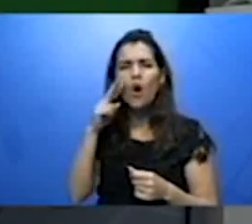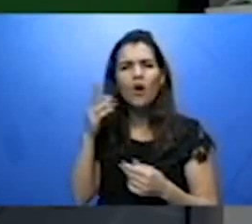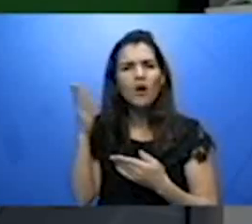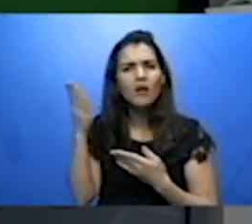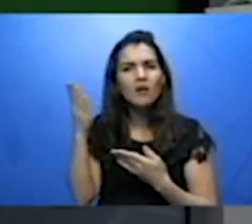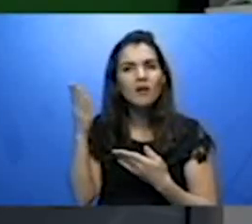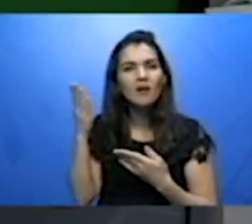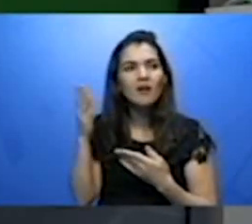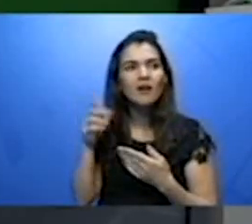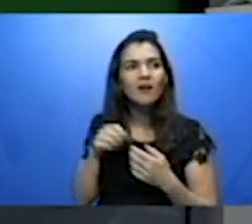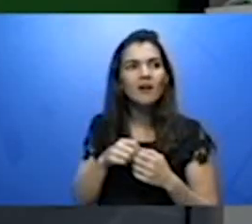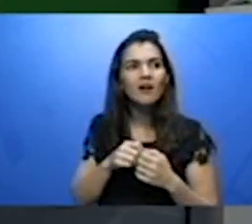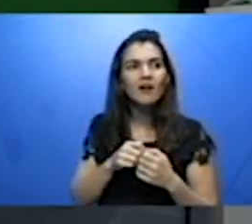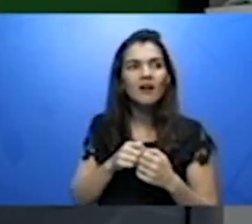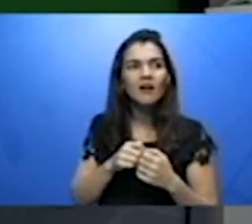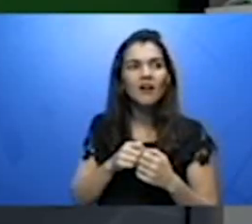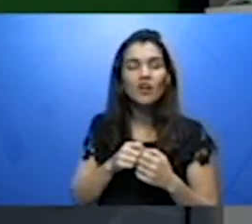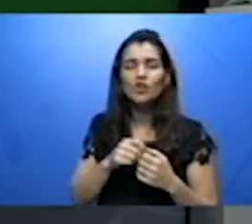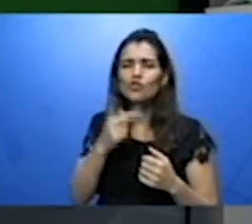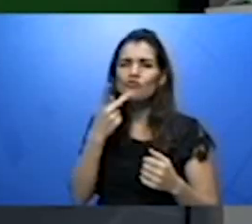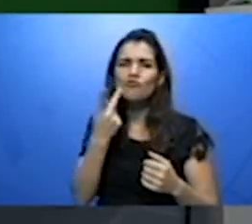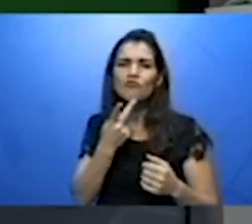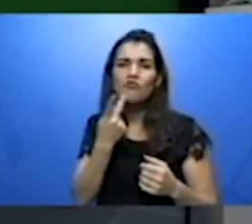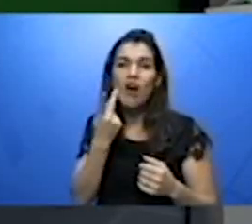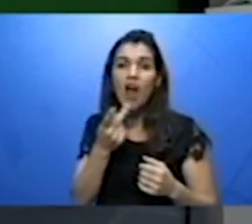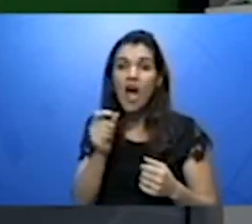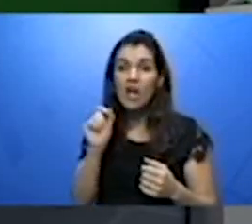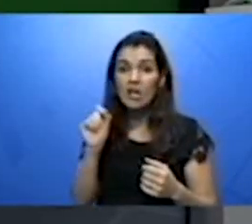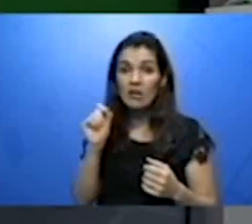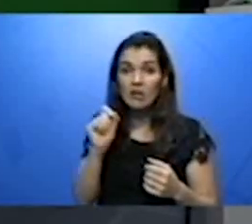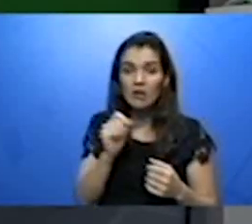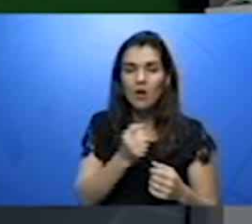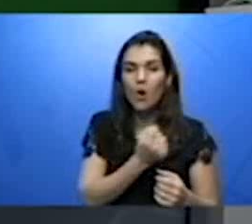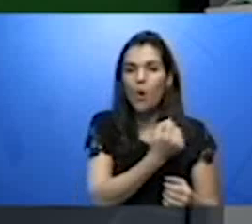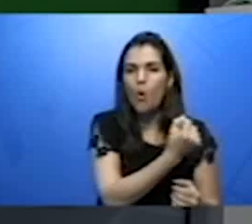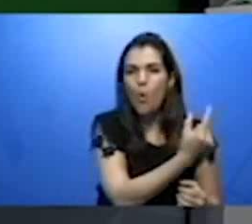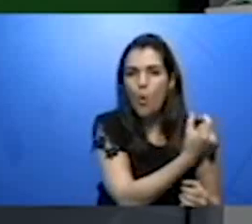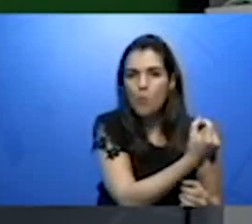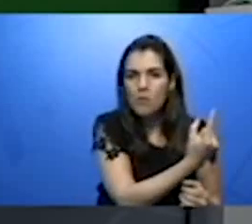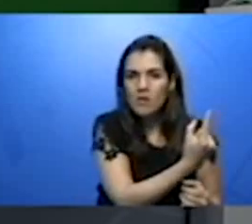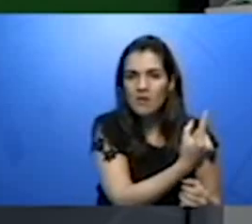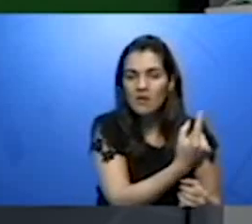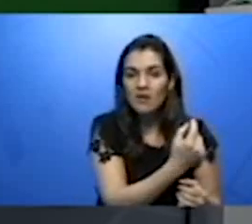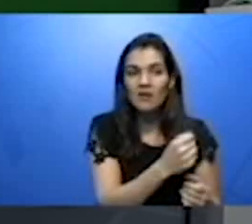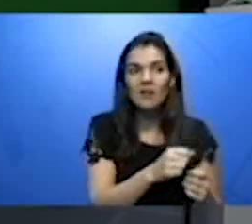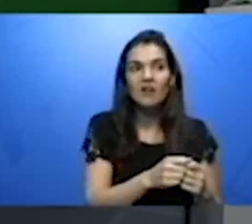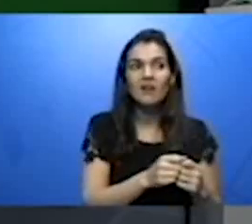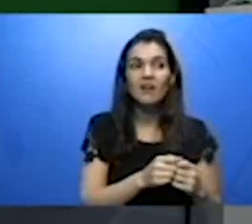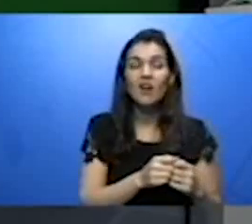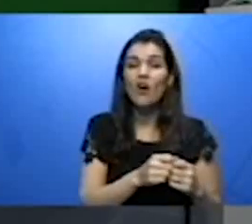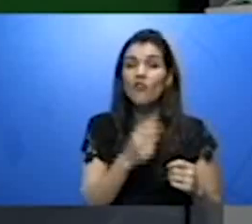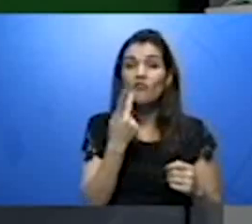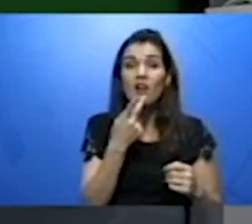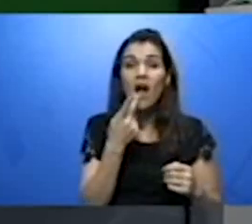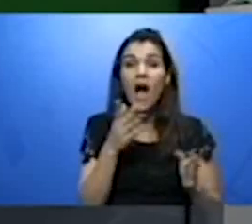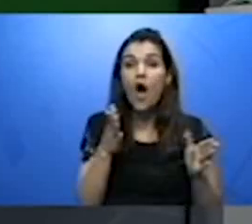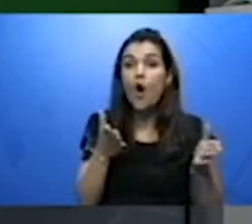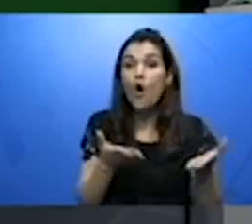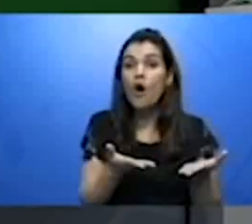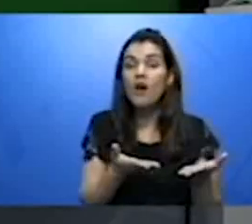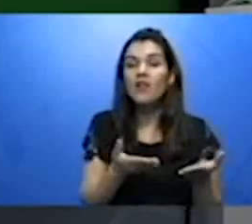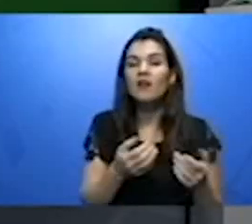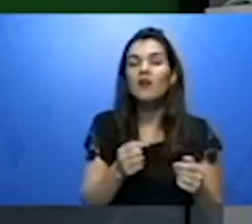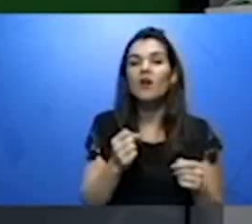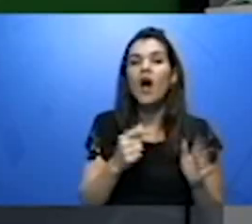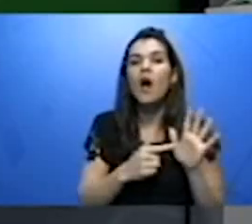só anime em vez de falar que e como ele representa é uma unidade Digamos que agora ele